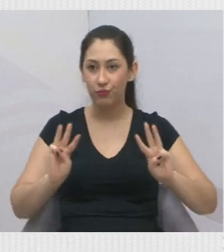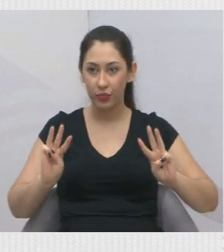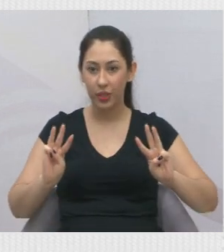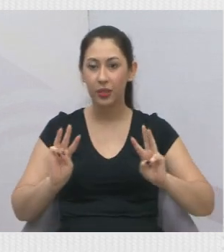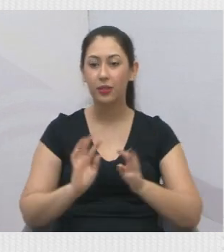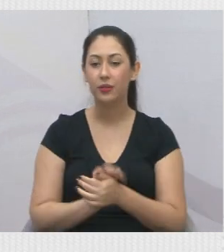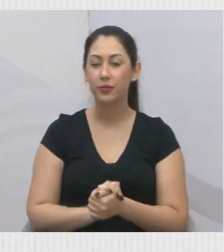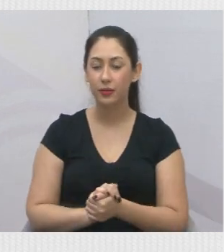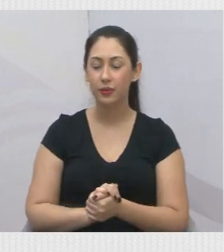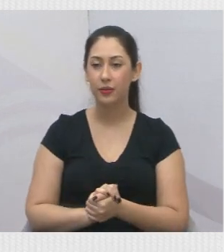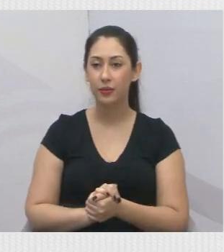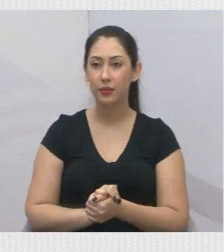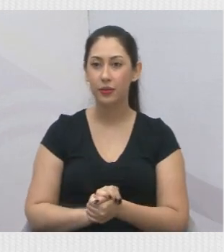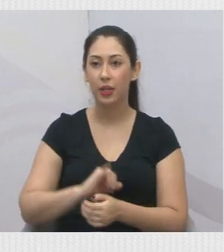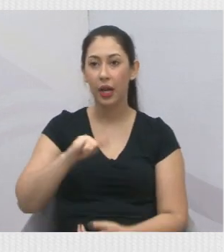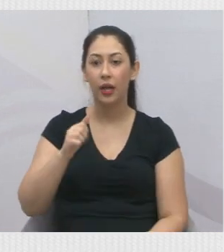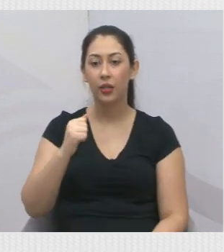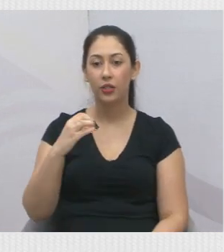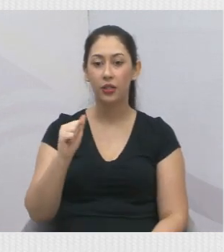município,